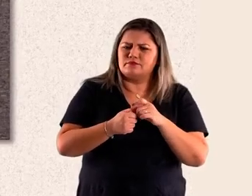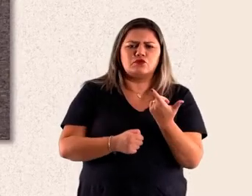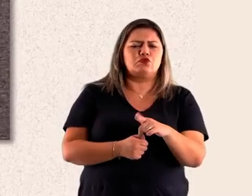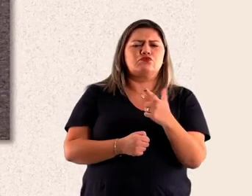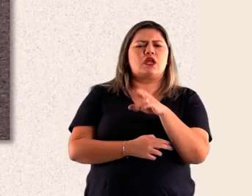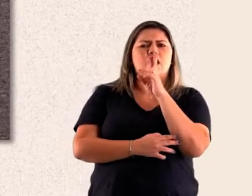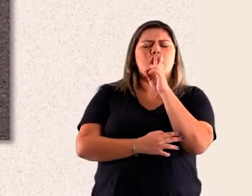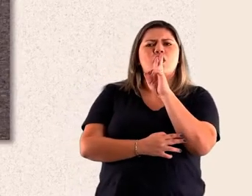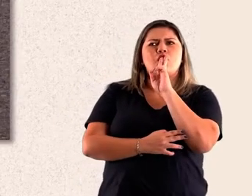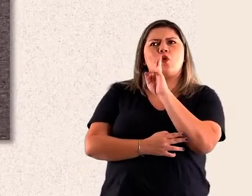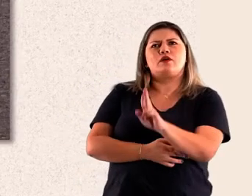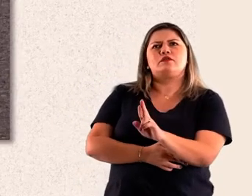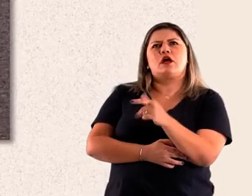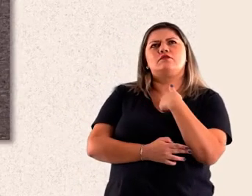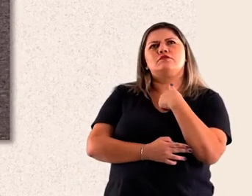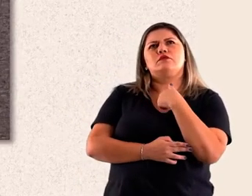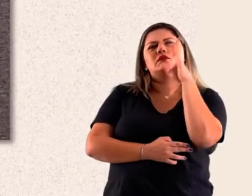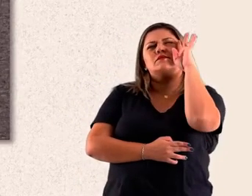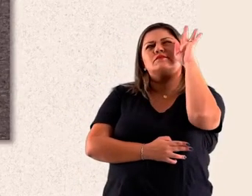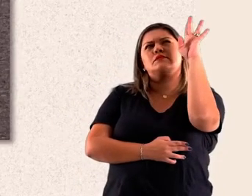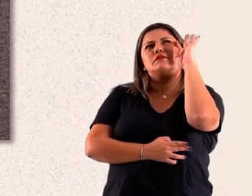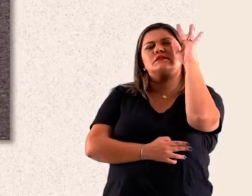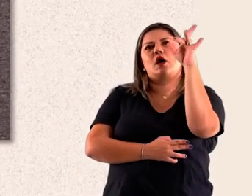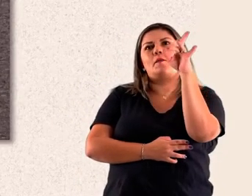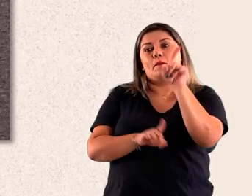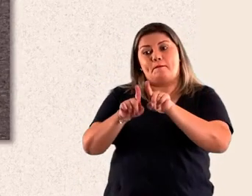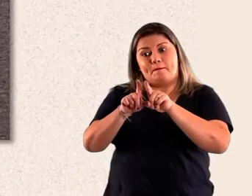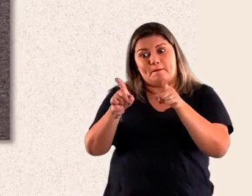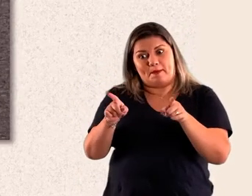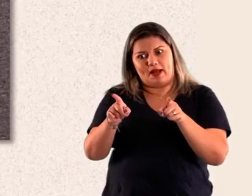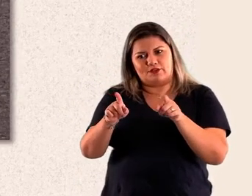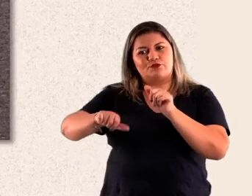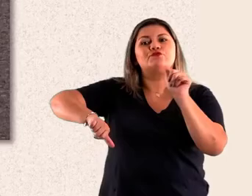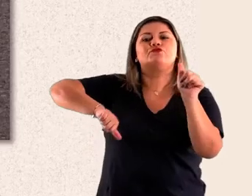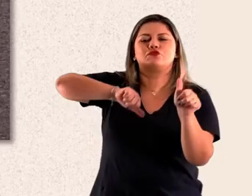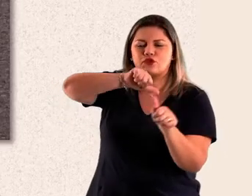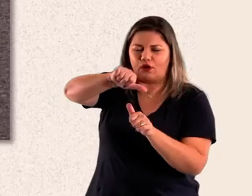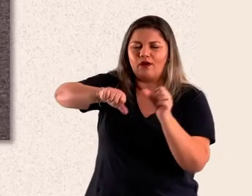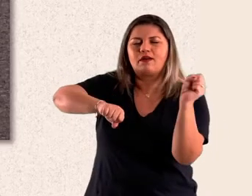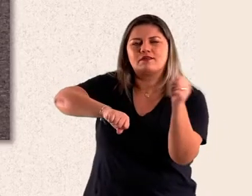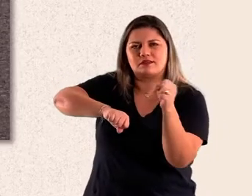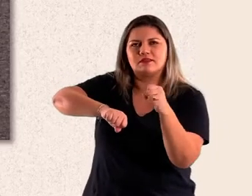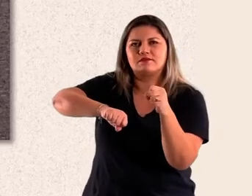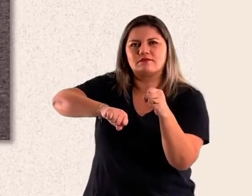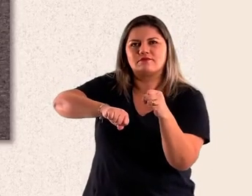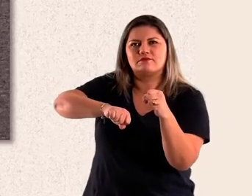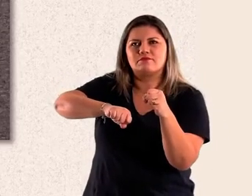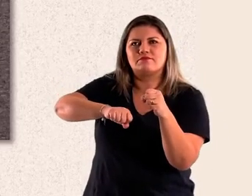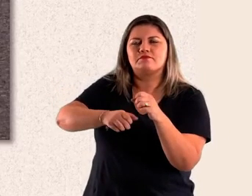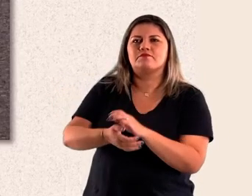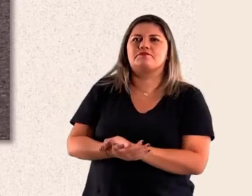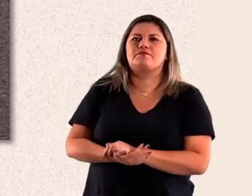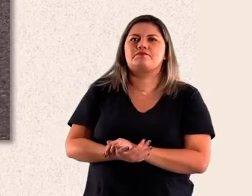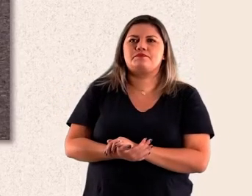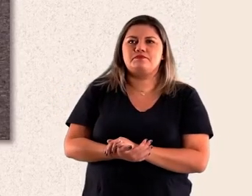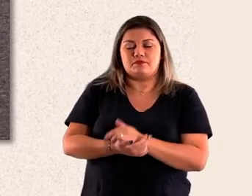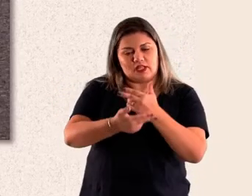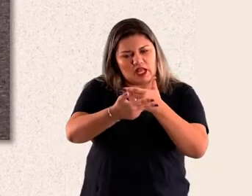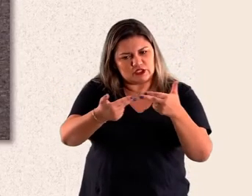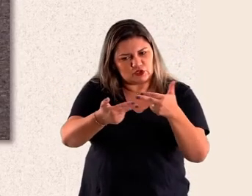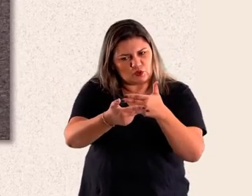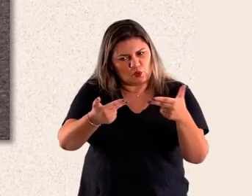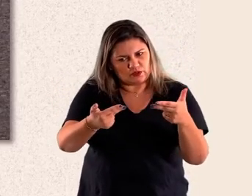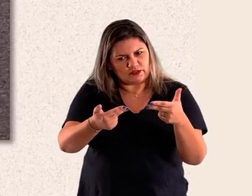que a gente tinha imaginado naquele momento mas altera alguma coisa né as coisas são